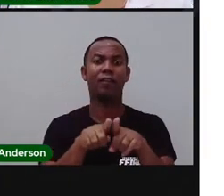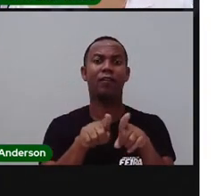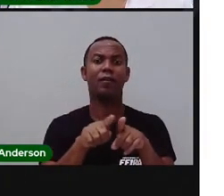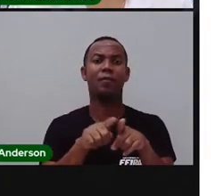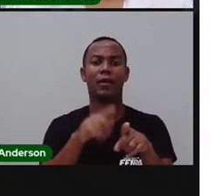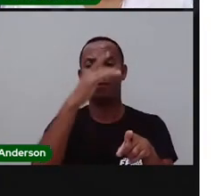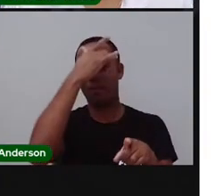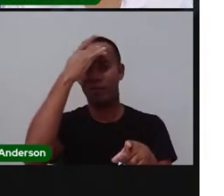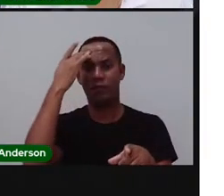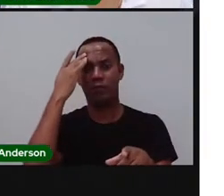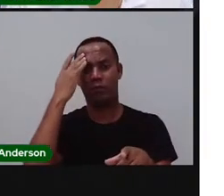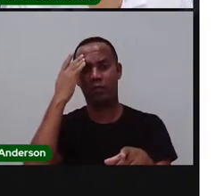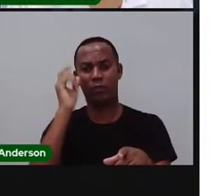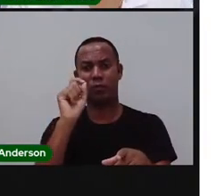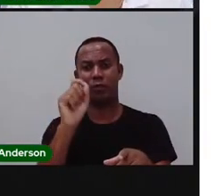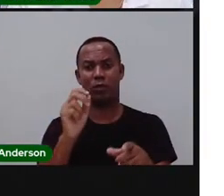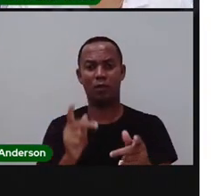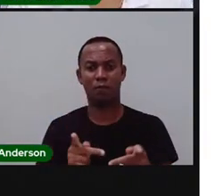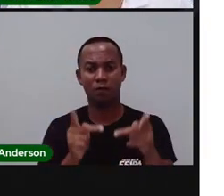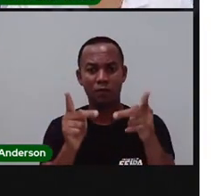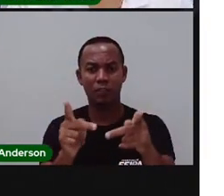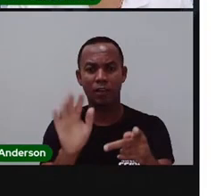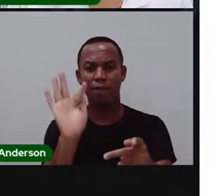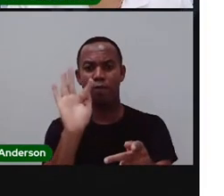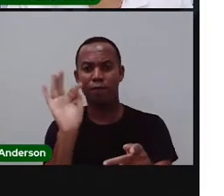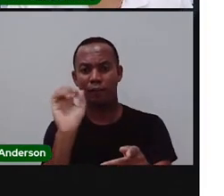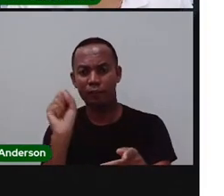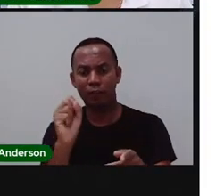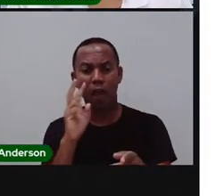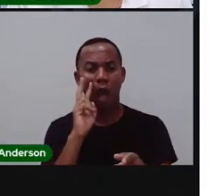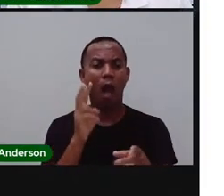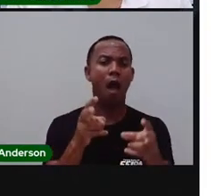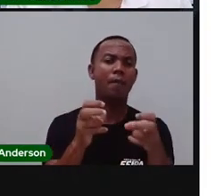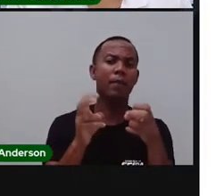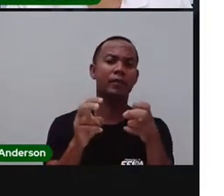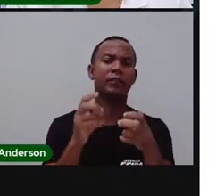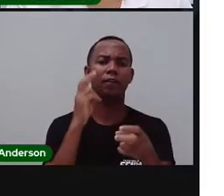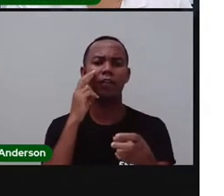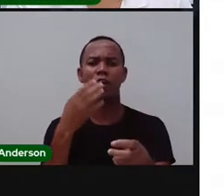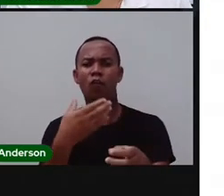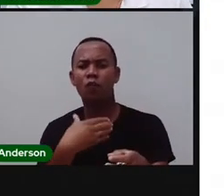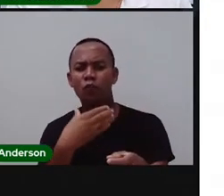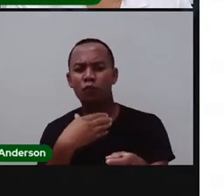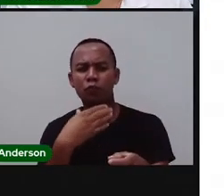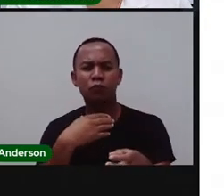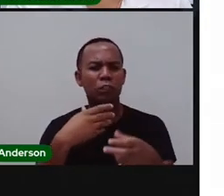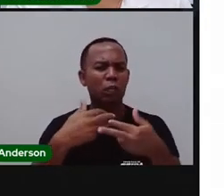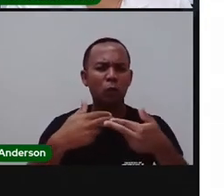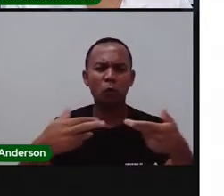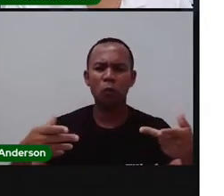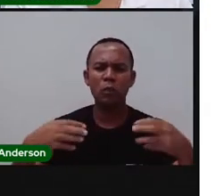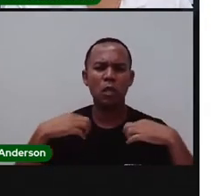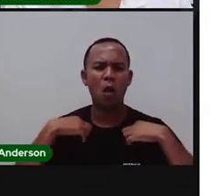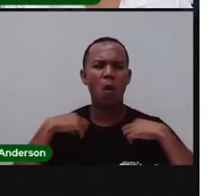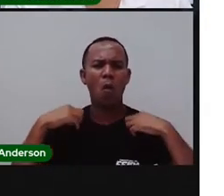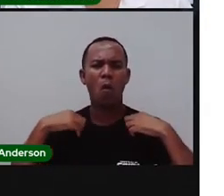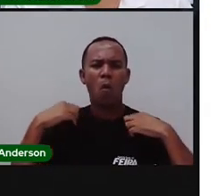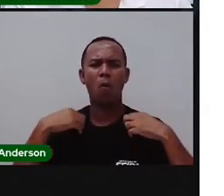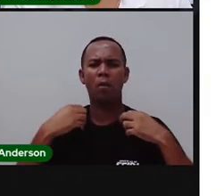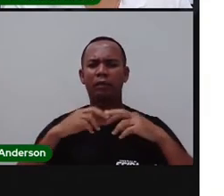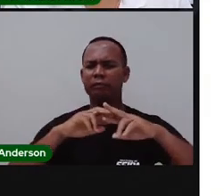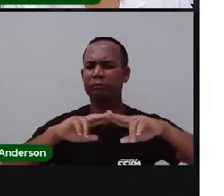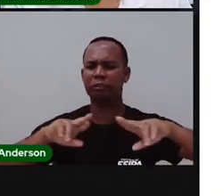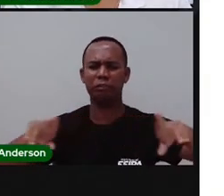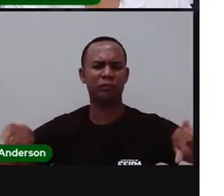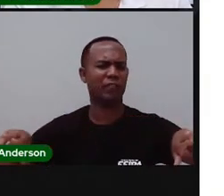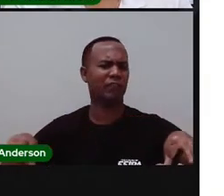outras regiões, que transitam pelas ruas da cidade, comercializando seus frutos, verduras, raízes, roupas, sucata, o